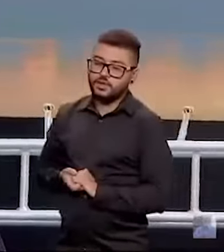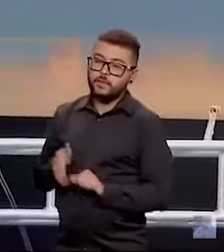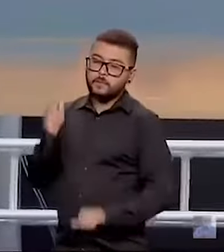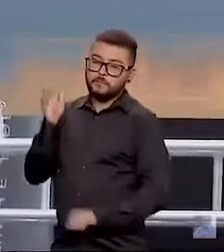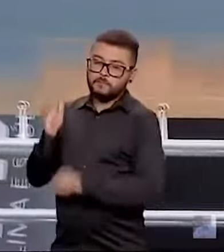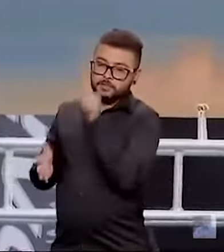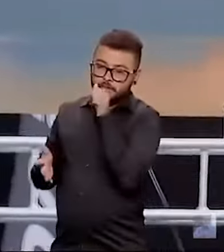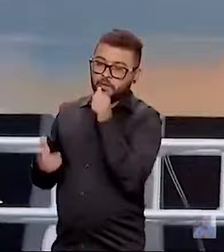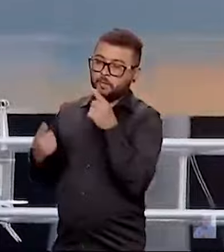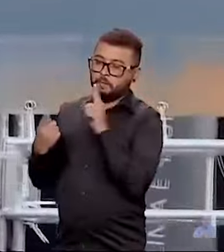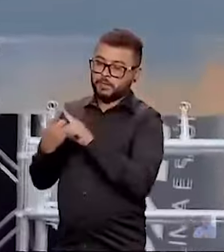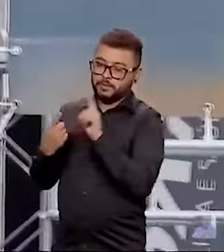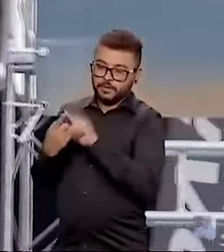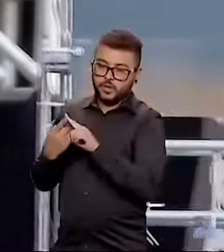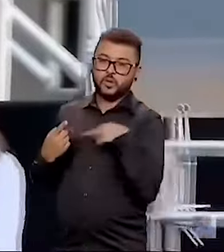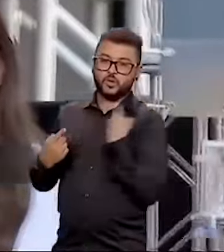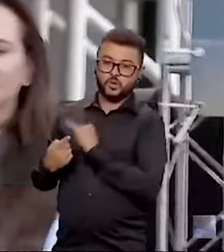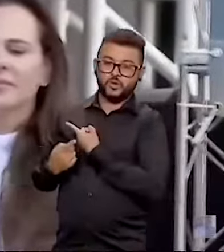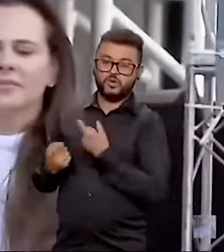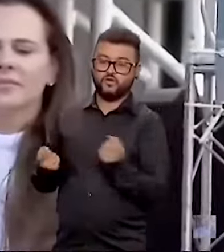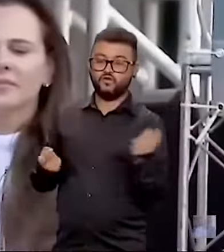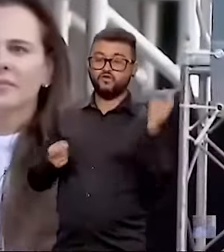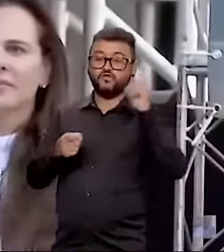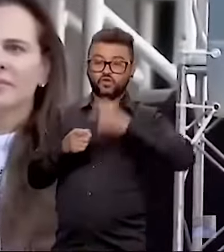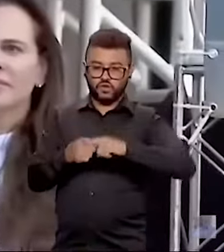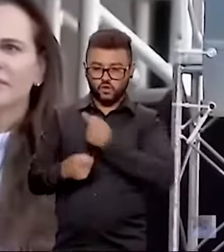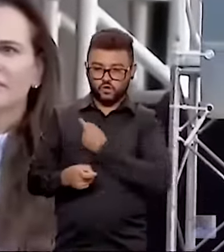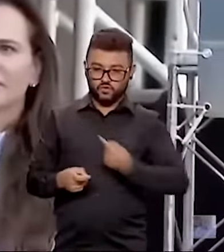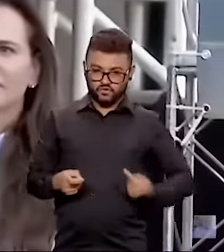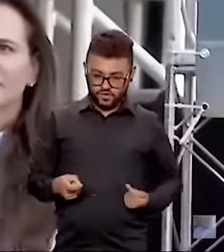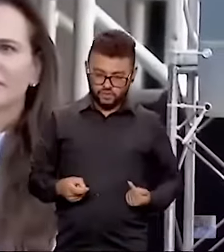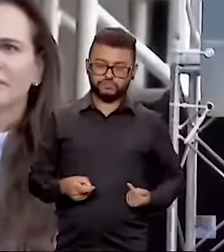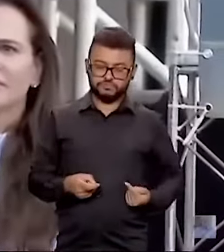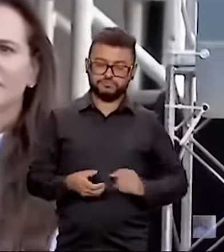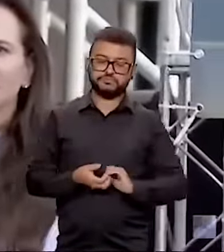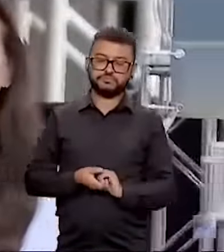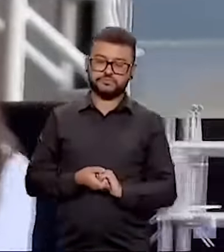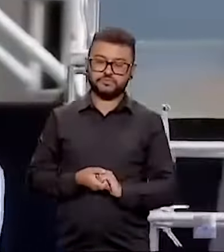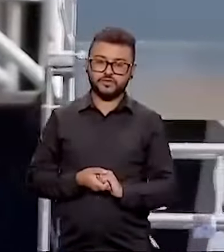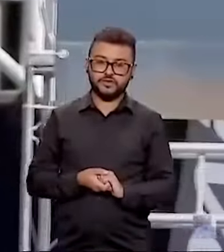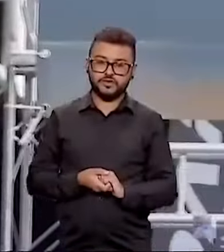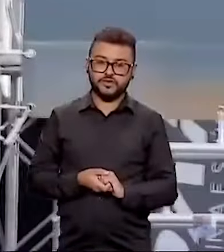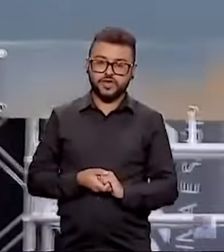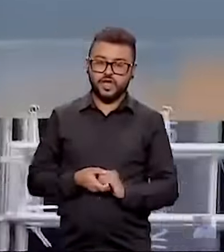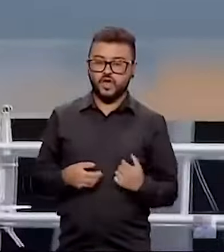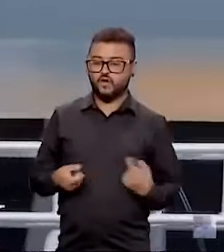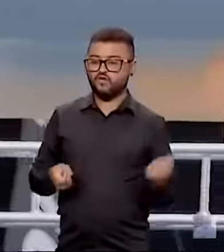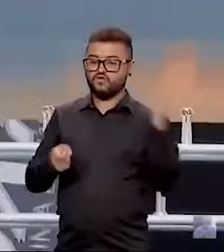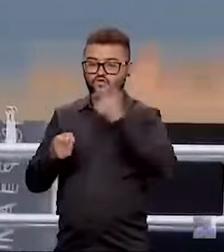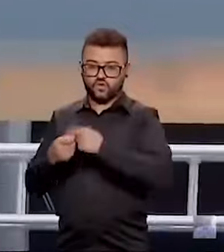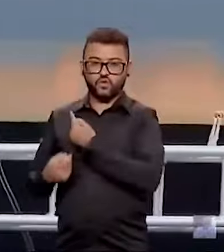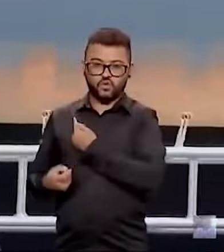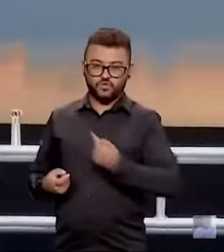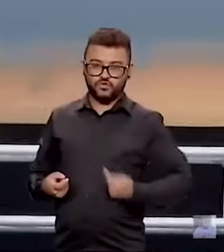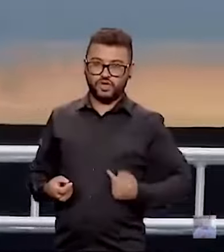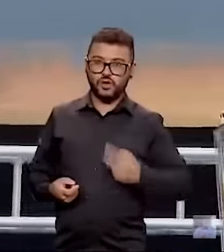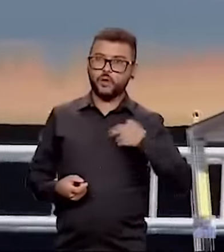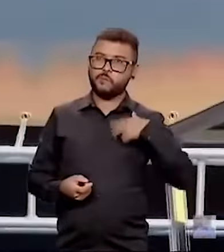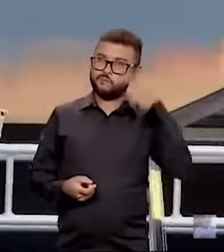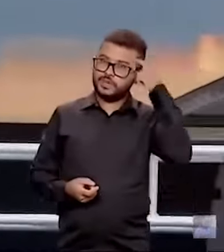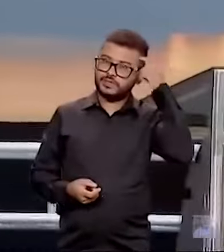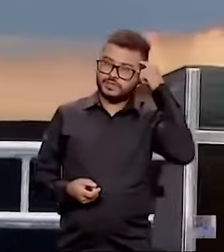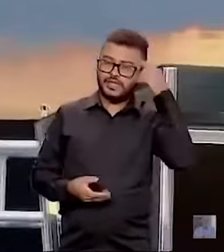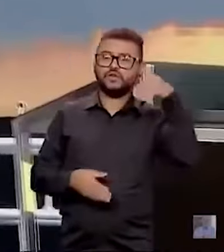E aí eu vou mudar de assunto. Primeiro, a nossa volta para o governo. Eu, quando